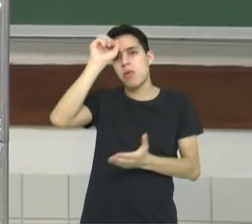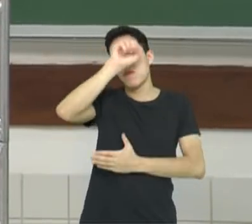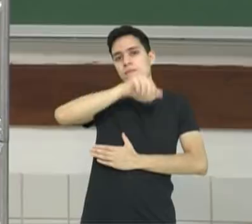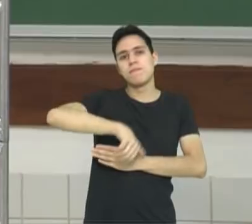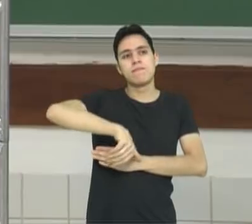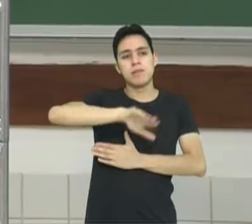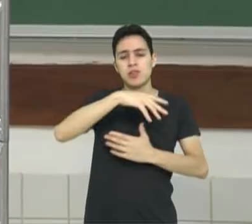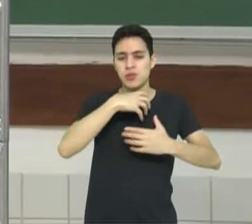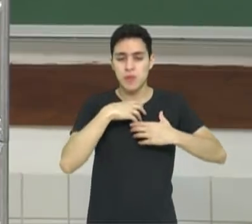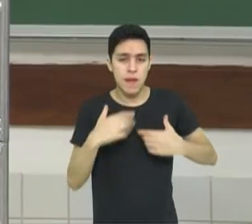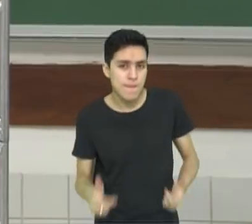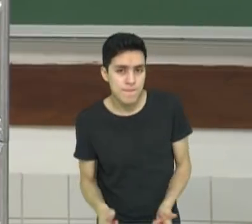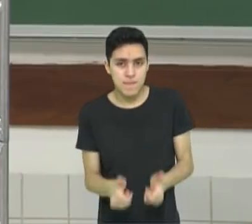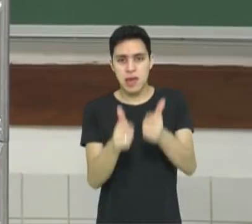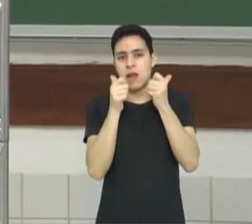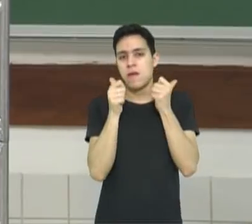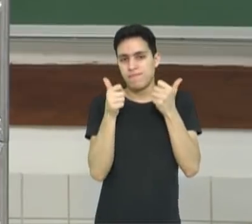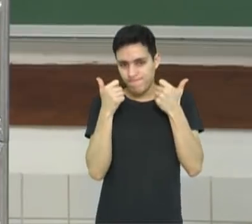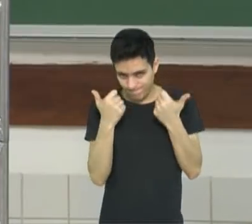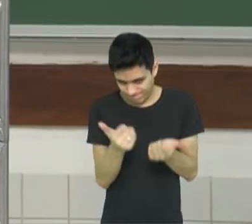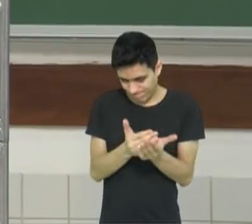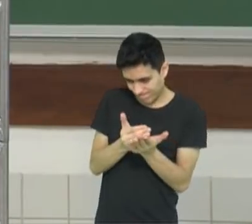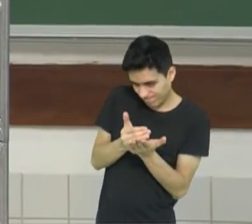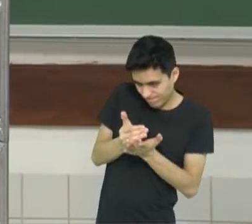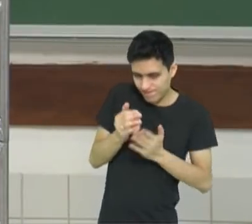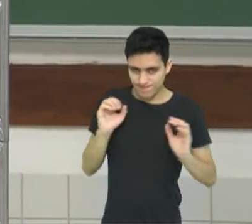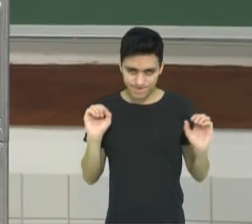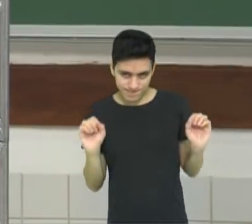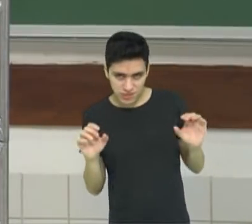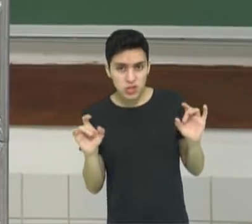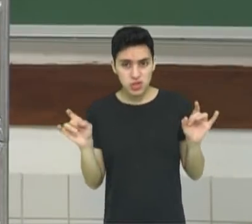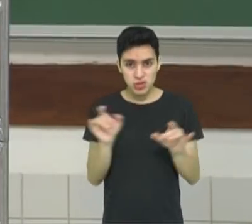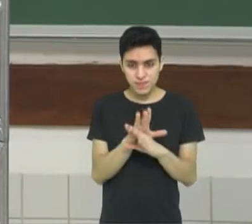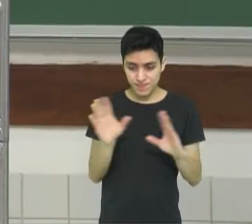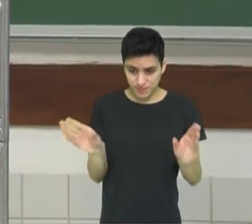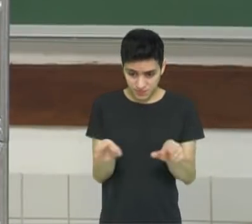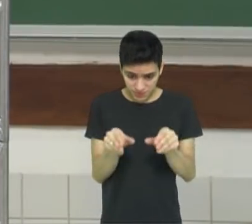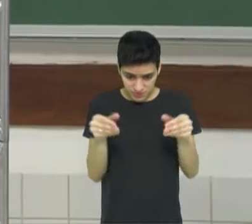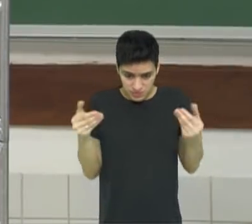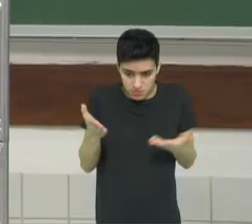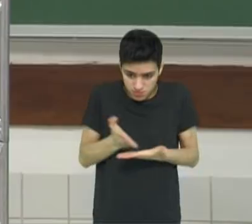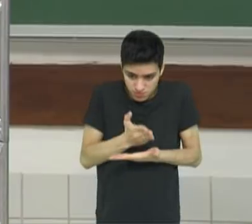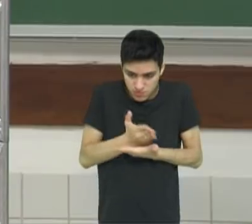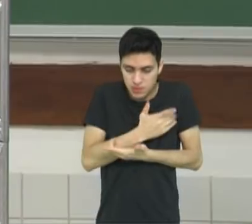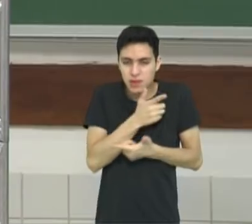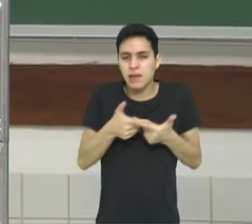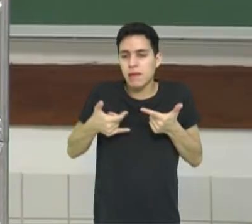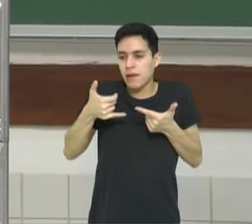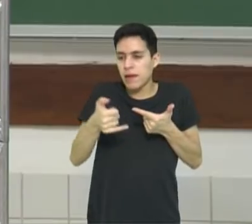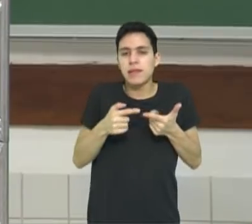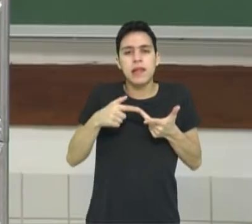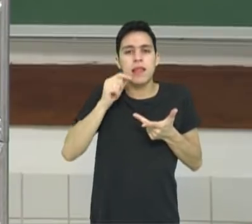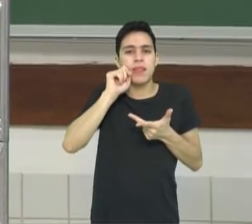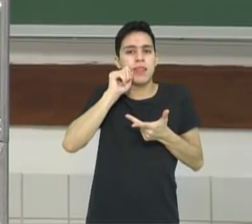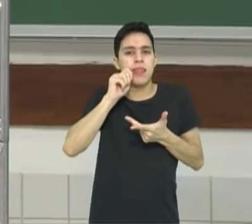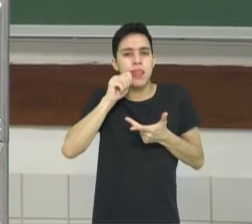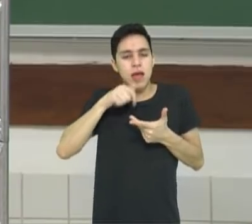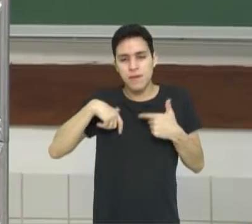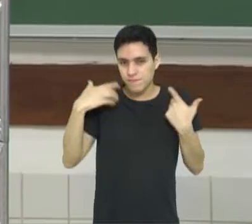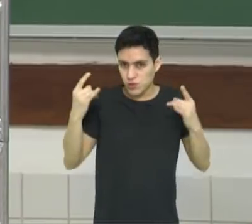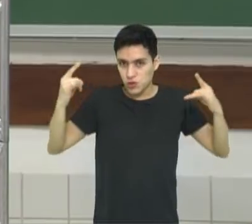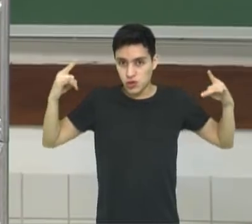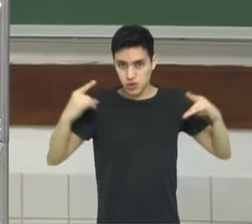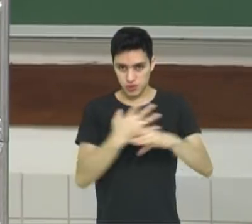ainda, hein? Vamos lá? Vamos começar nossa aula. Caderno está em mãos, caneta, lápis, borracha.